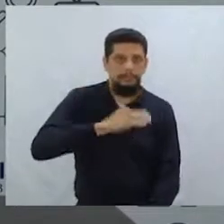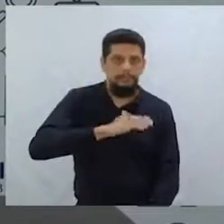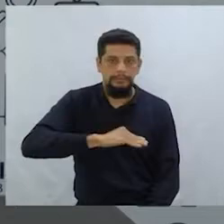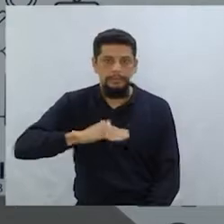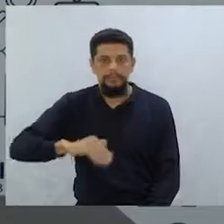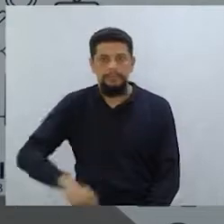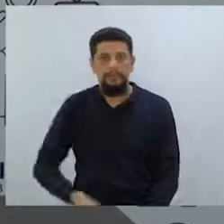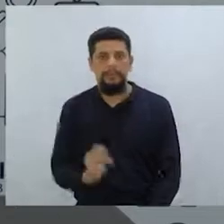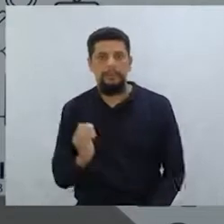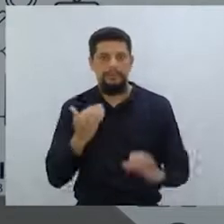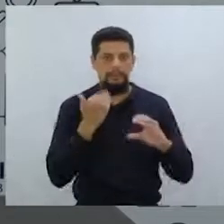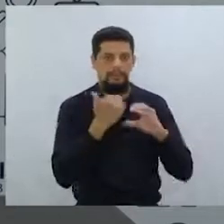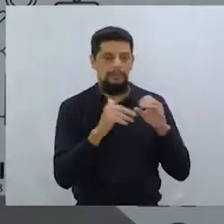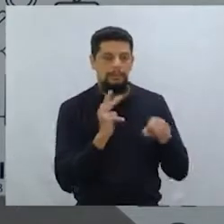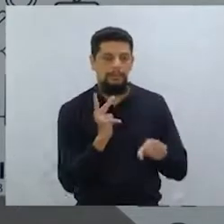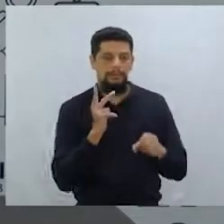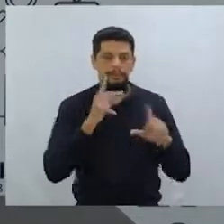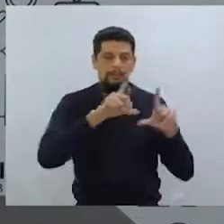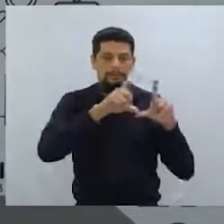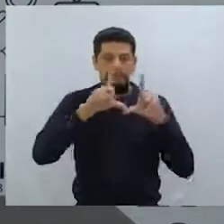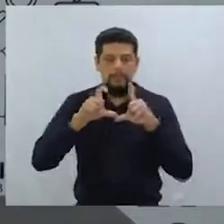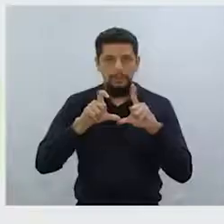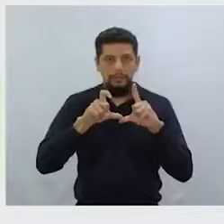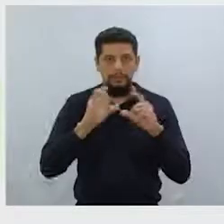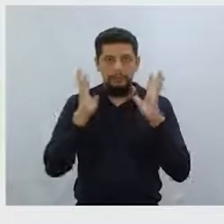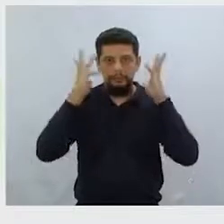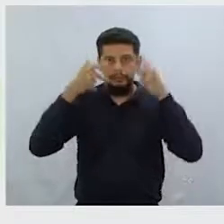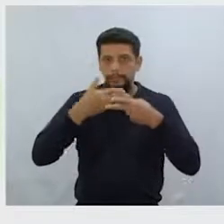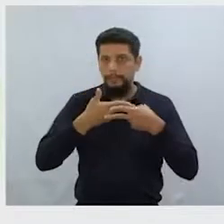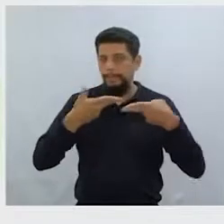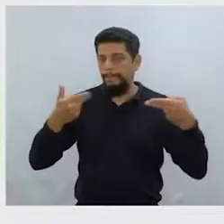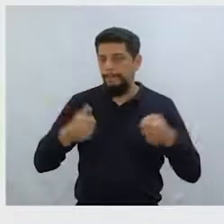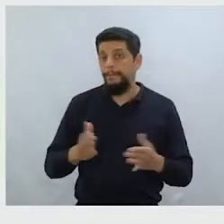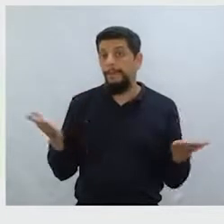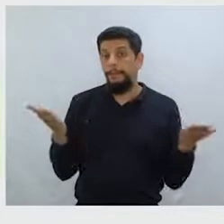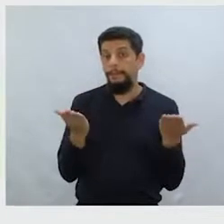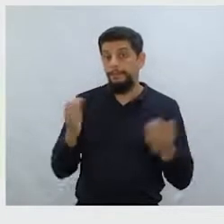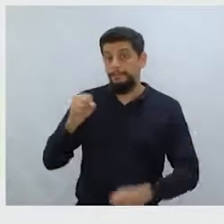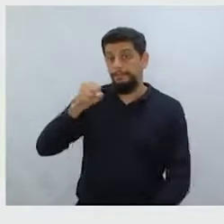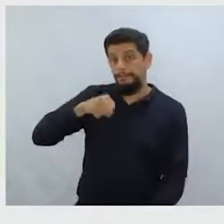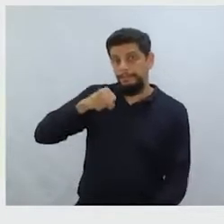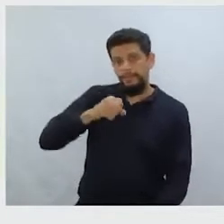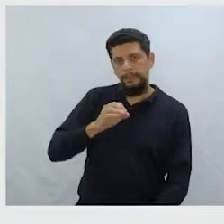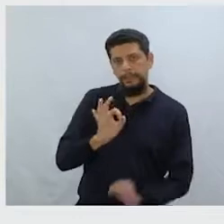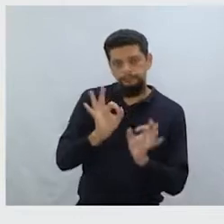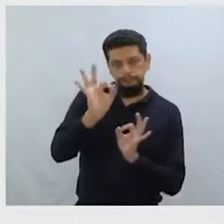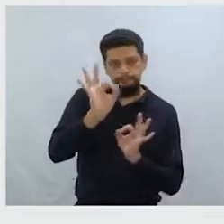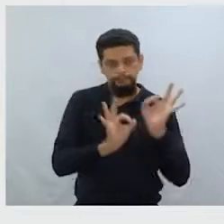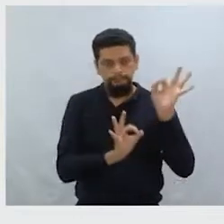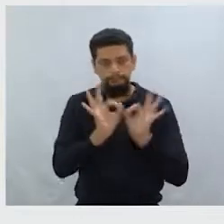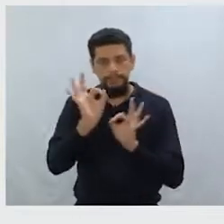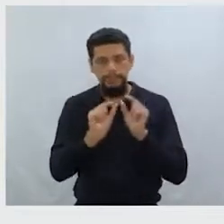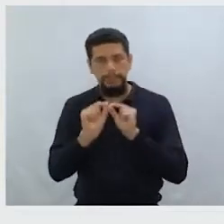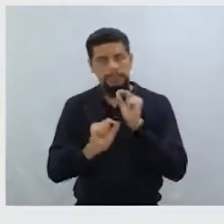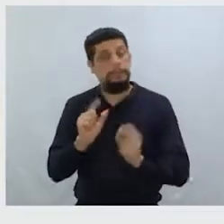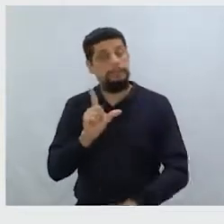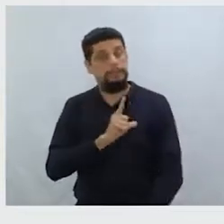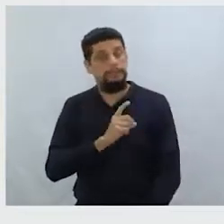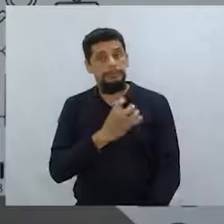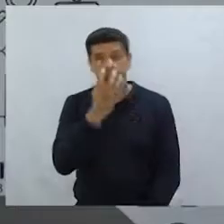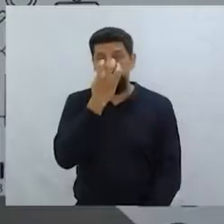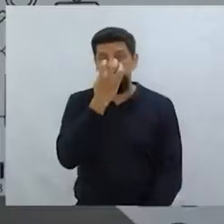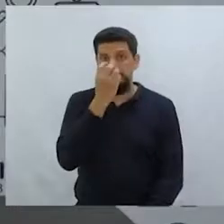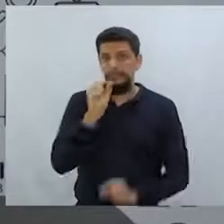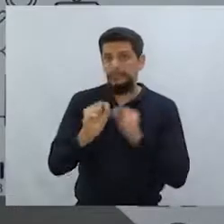1, 2, 3, 4, 5, 6, 7. 7 crianças mandaram a sua foto do animal de estimação. Agora sim, nós vamos organizar lá quem